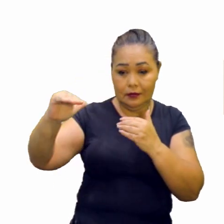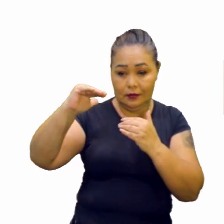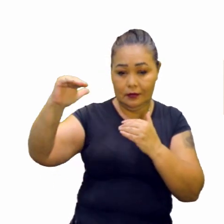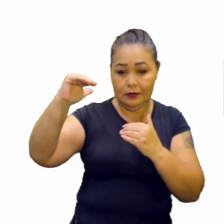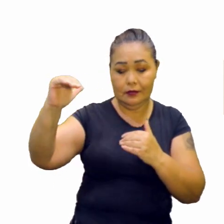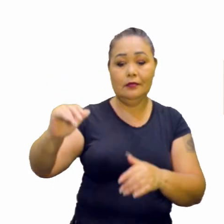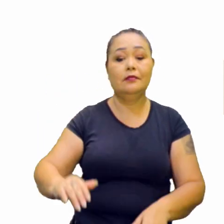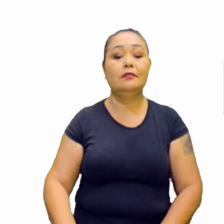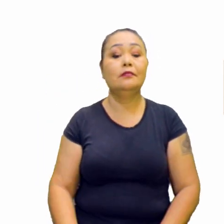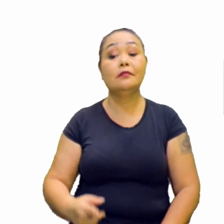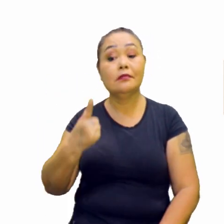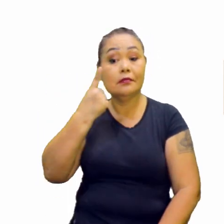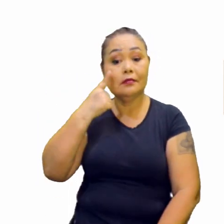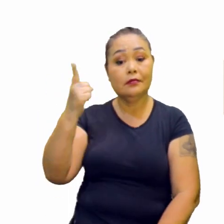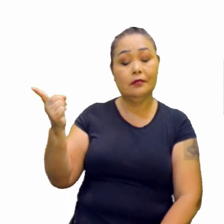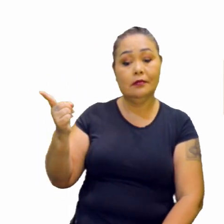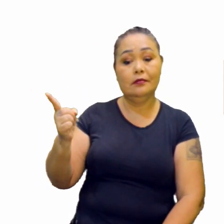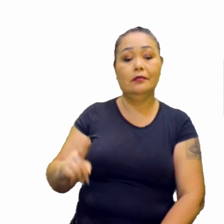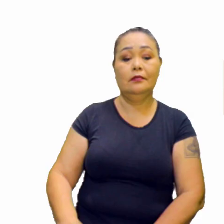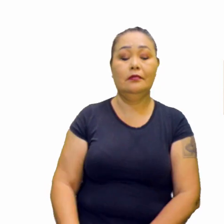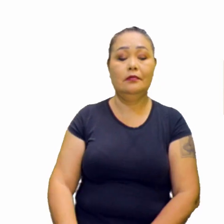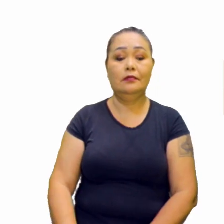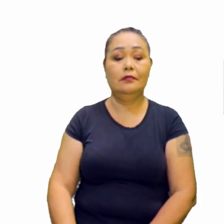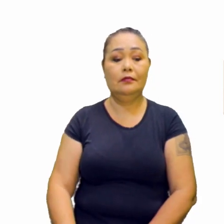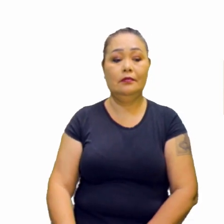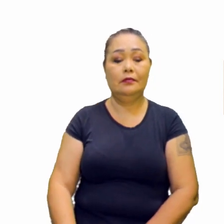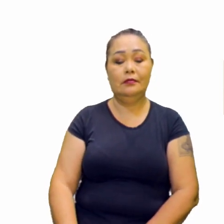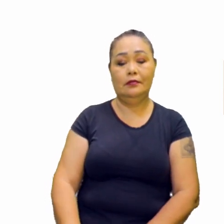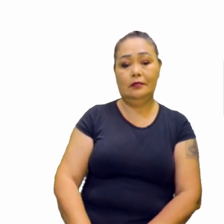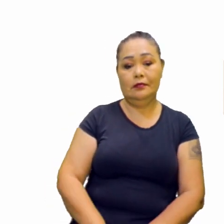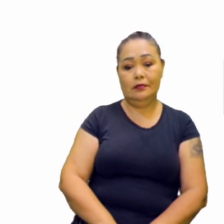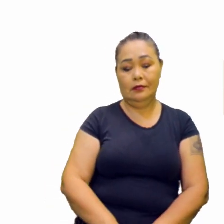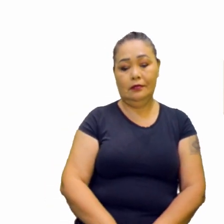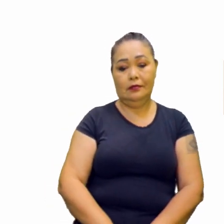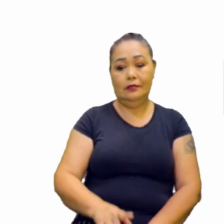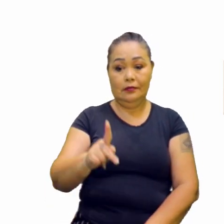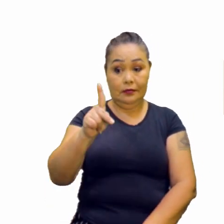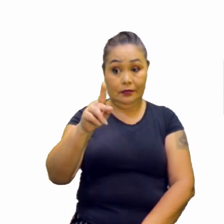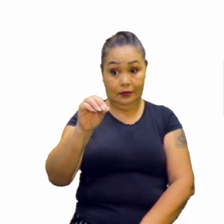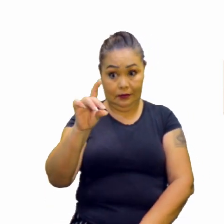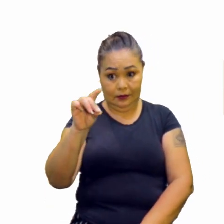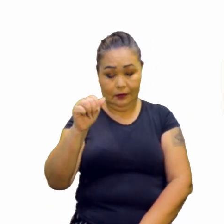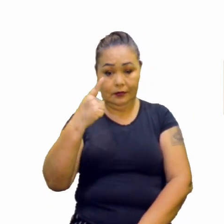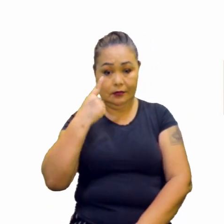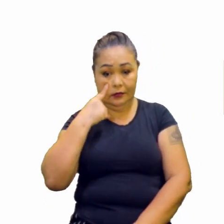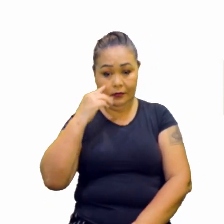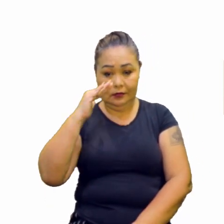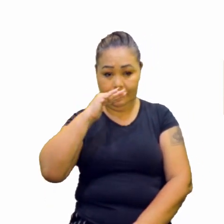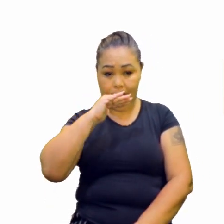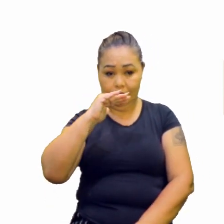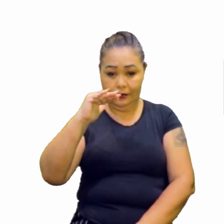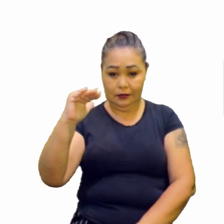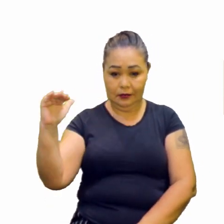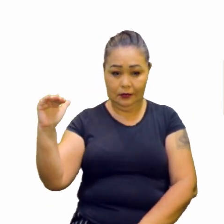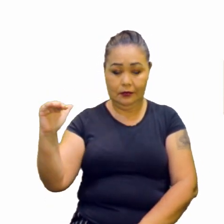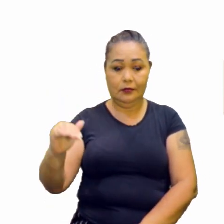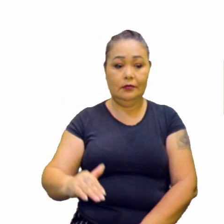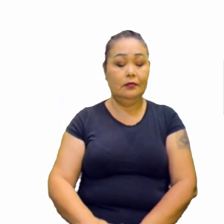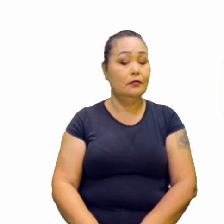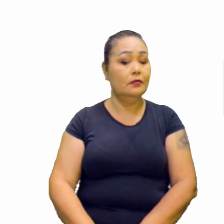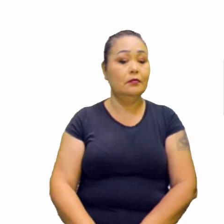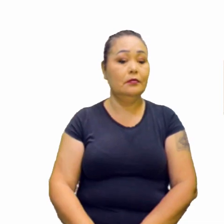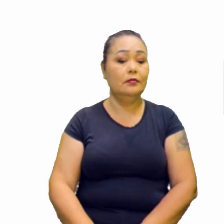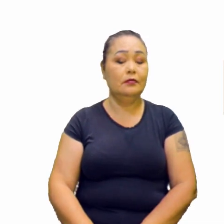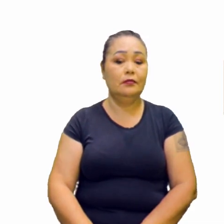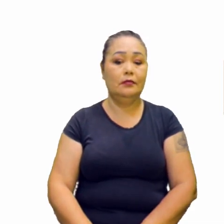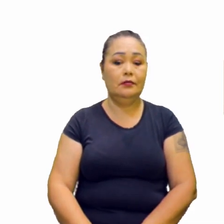aqui, pessoal. Só na poda. Vou pegar isso aqui, ó. Isso aqui é uma estratificação, tá? Ah, não. Eu não apertei no verde,